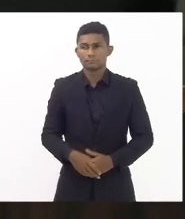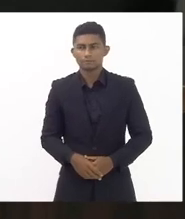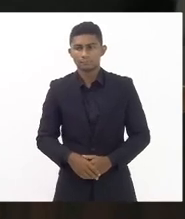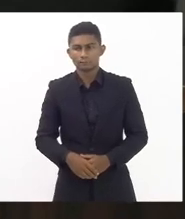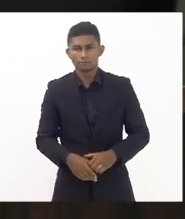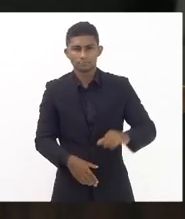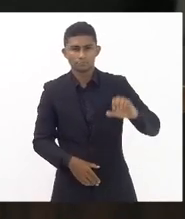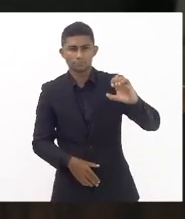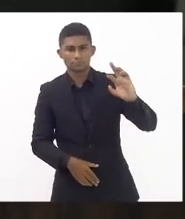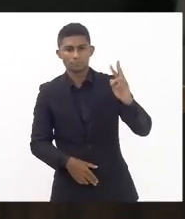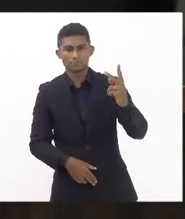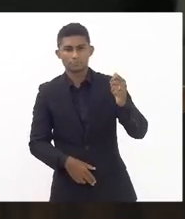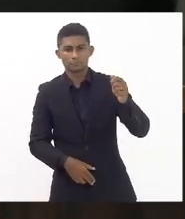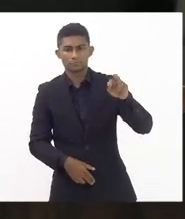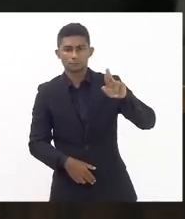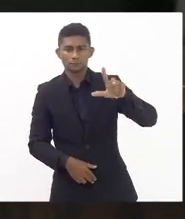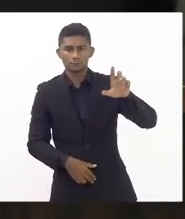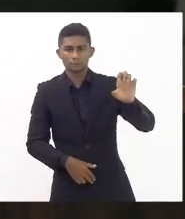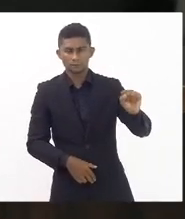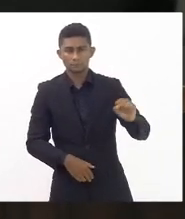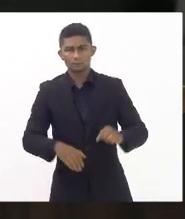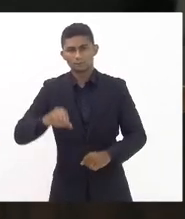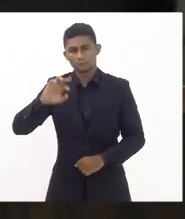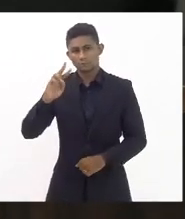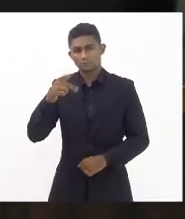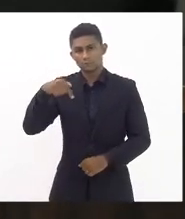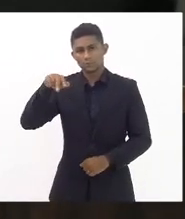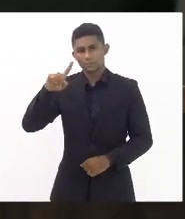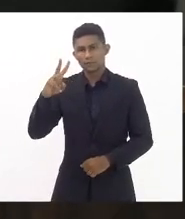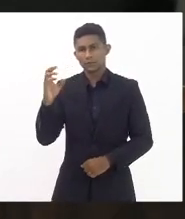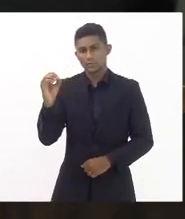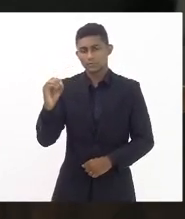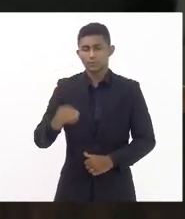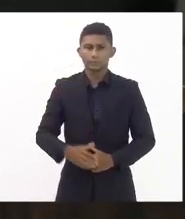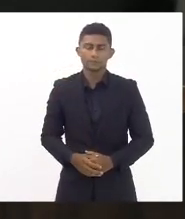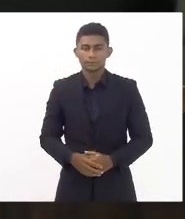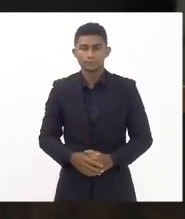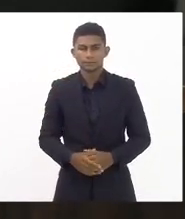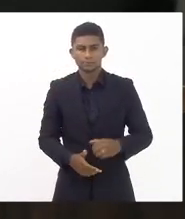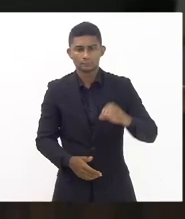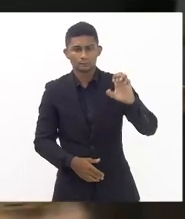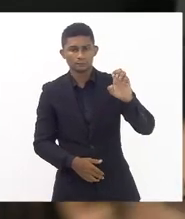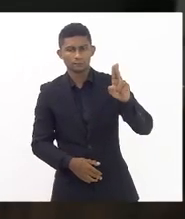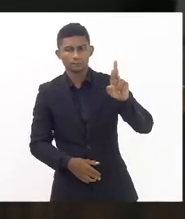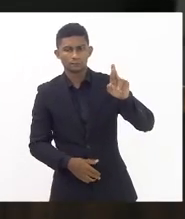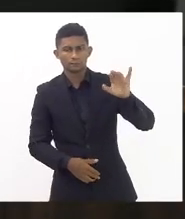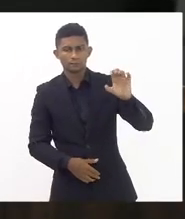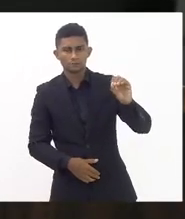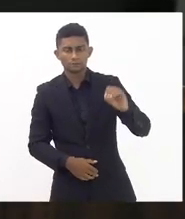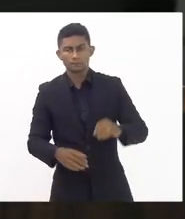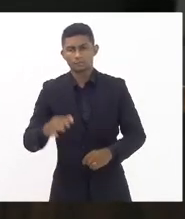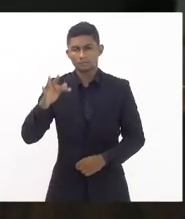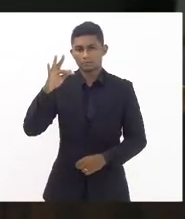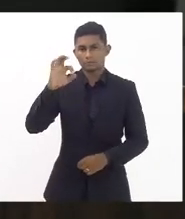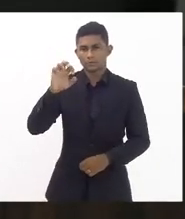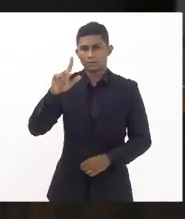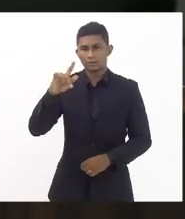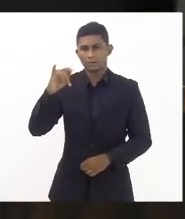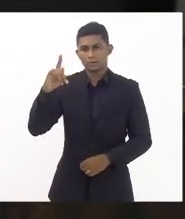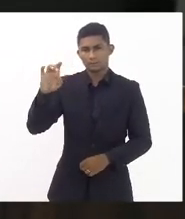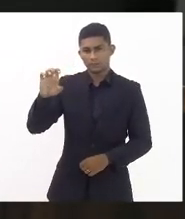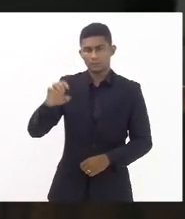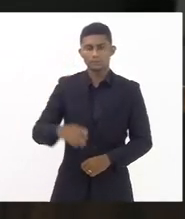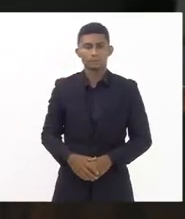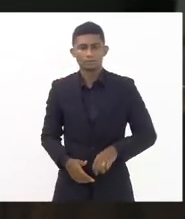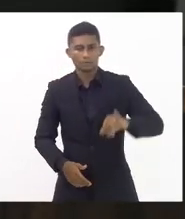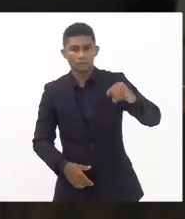deputado Charles Batista, deputado Chiquinho da Mangueira, deputado Eurico Júnior, deputado Felipe Paubel, deputado